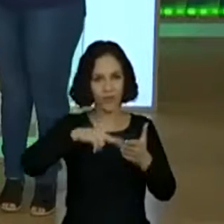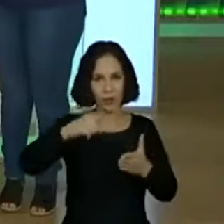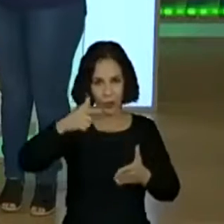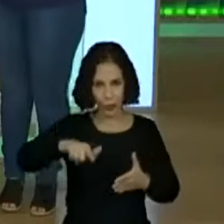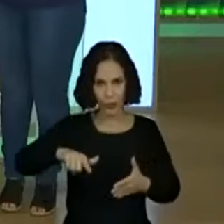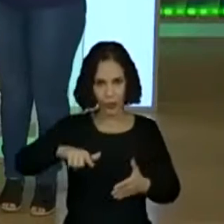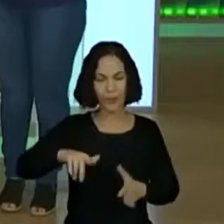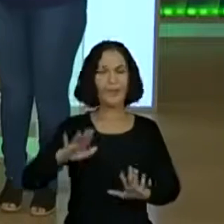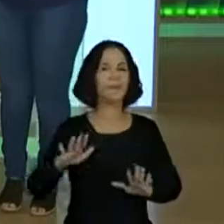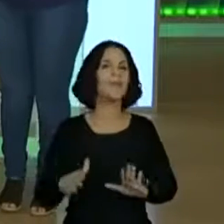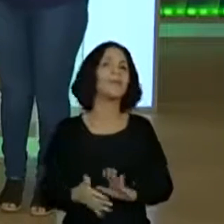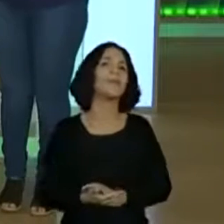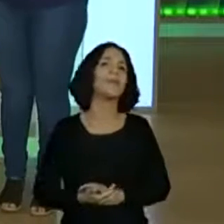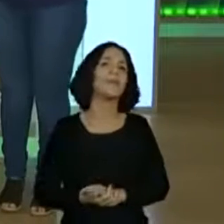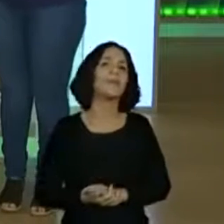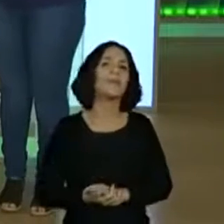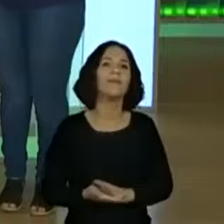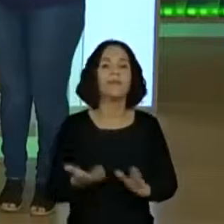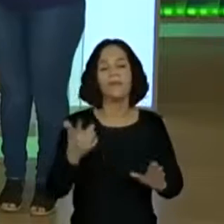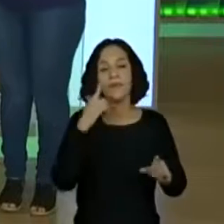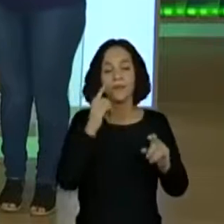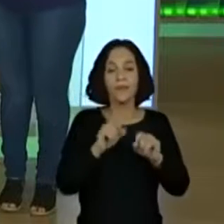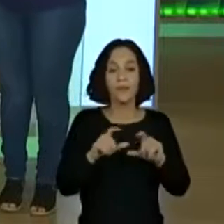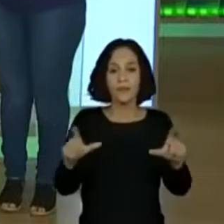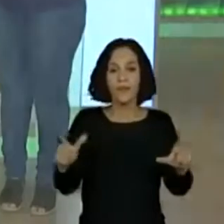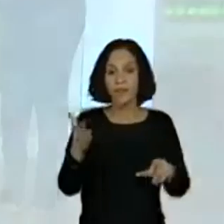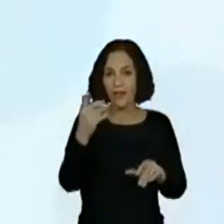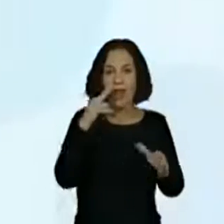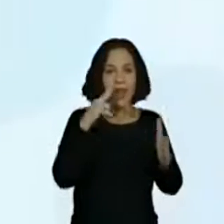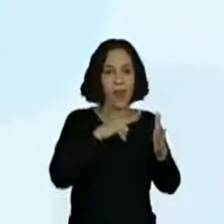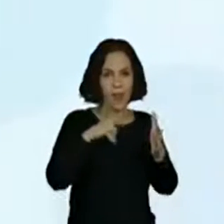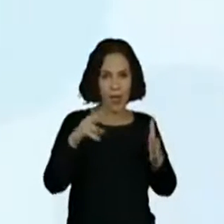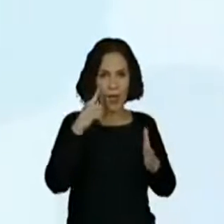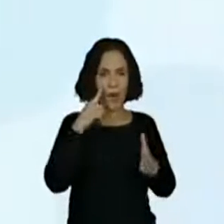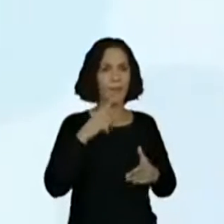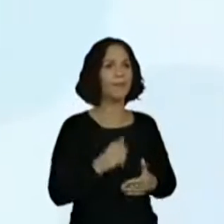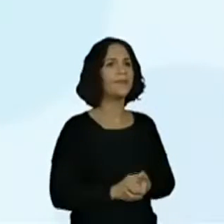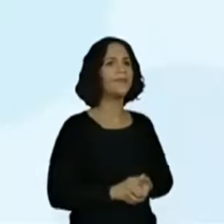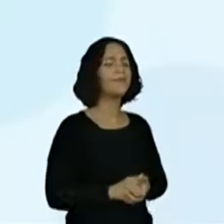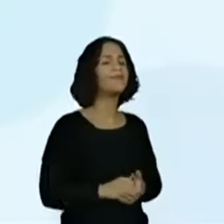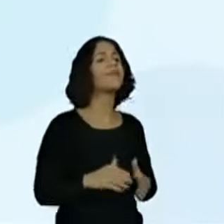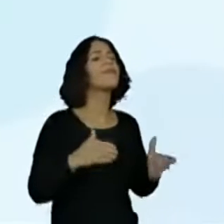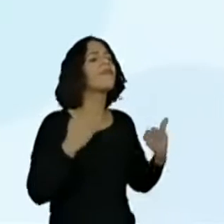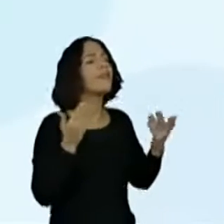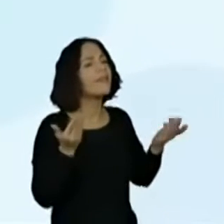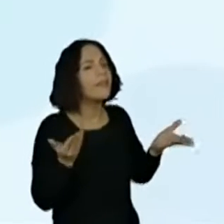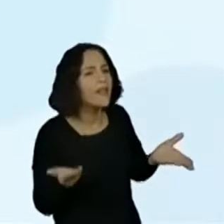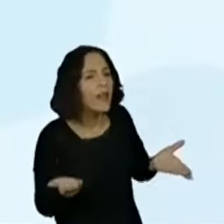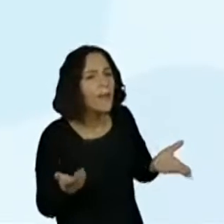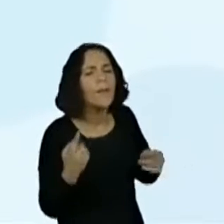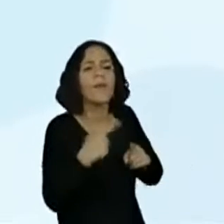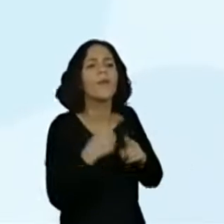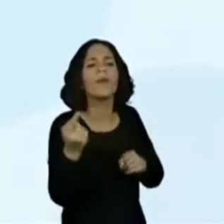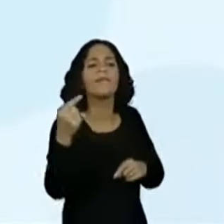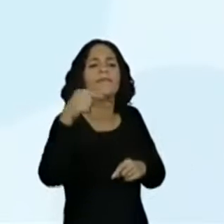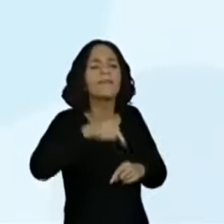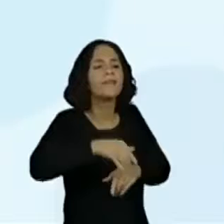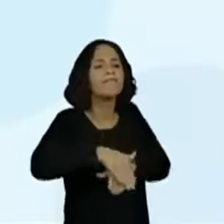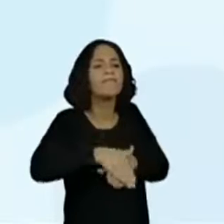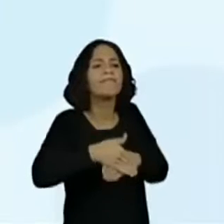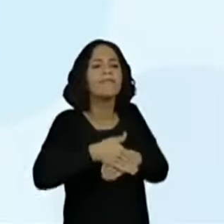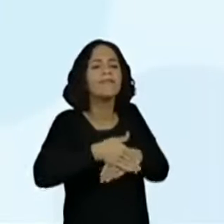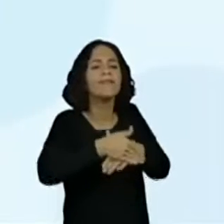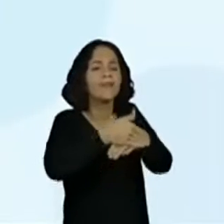uma vez. Né? Aí, tela cheia para vocês, vamos acompanhar lá. Ó. Então, o que atrás aqui, dona